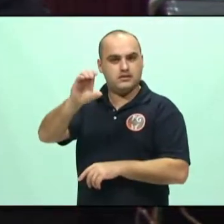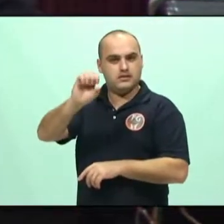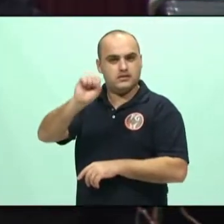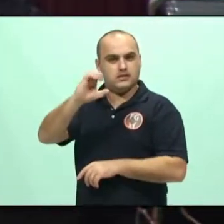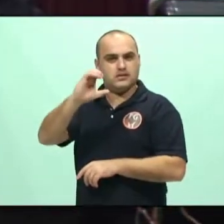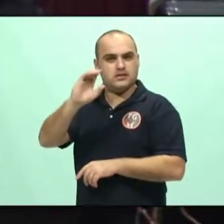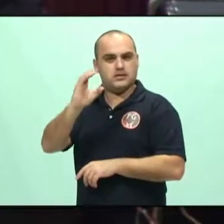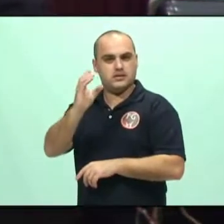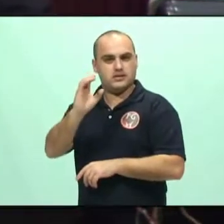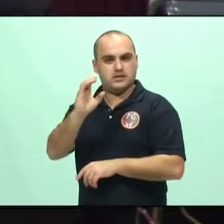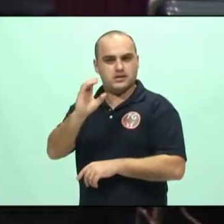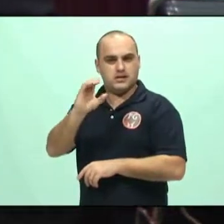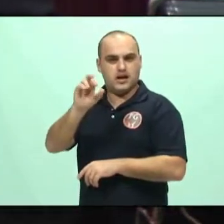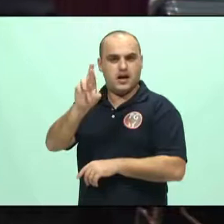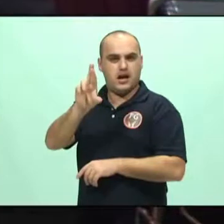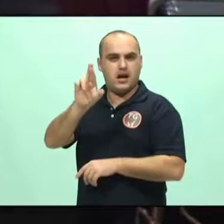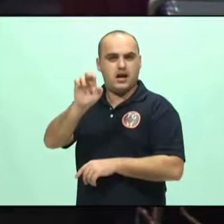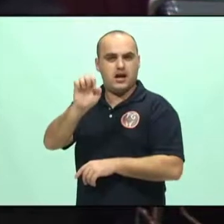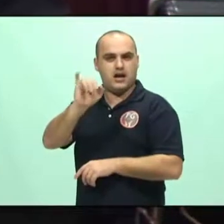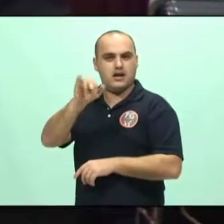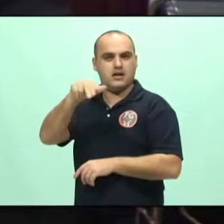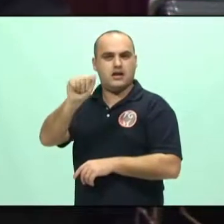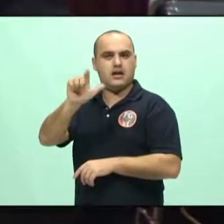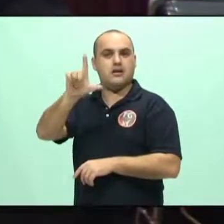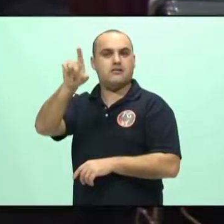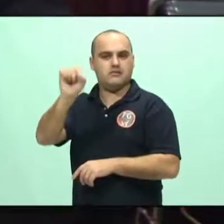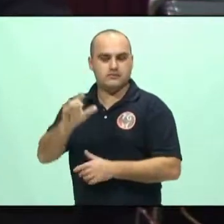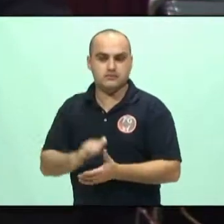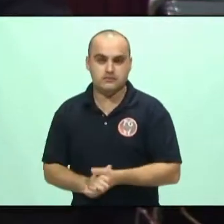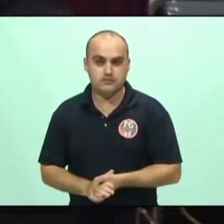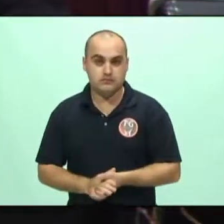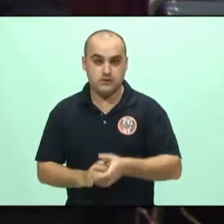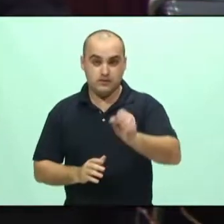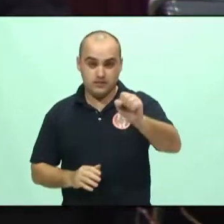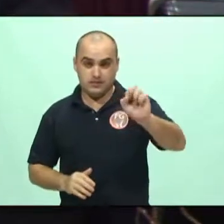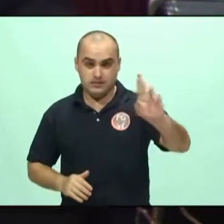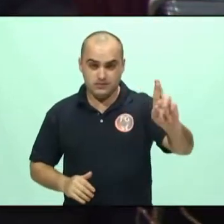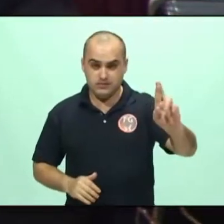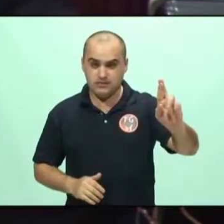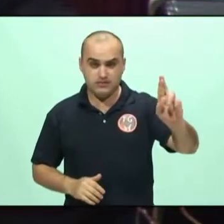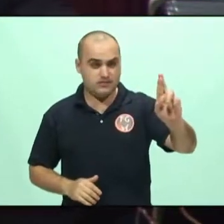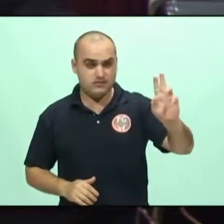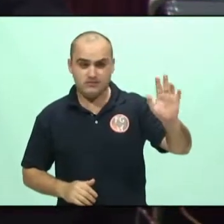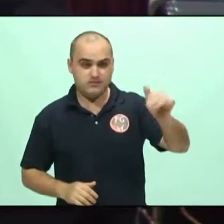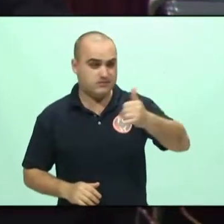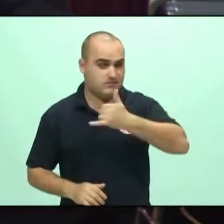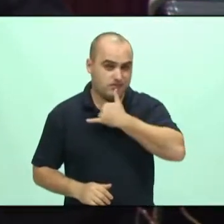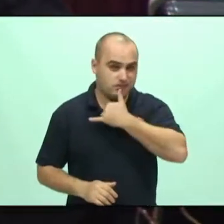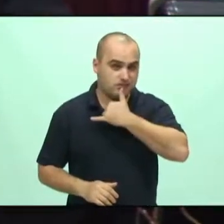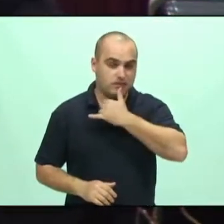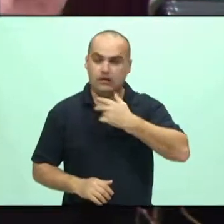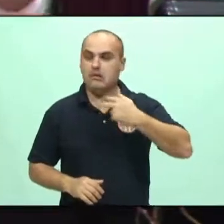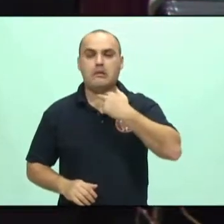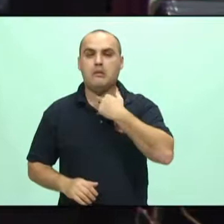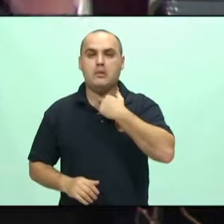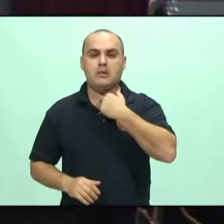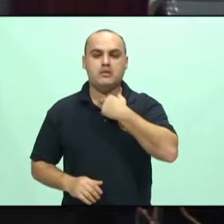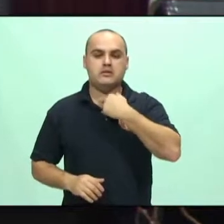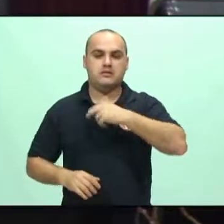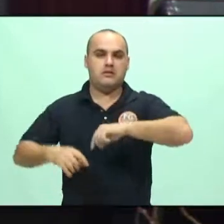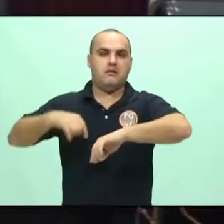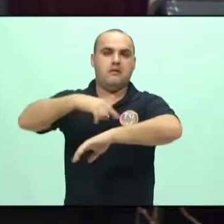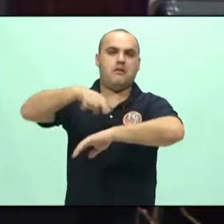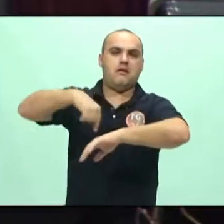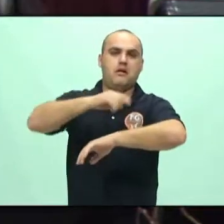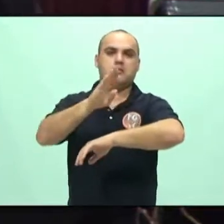não dá mais gente não tem como o Santa Regina Antônio É uma vergonha falar assim é porque não pode terror por cima da BR só aqui